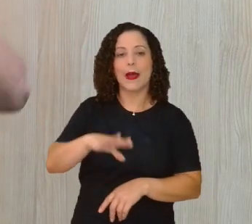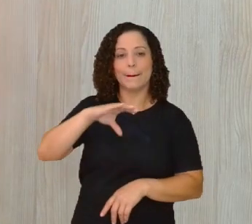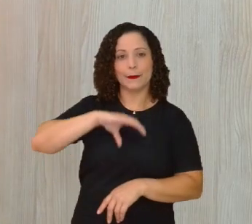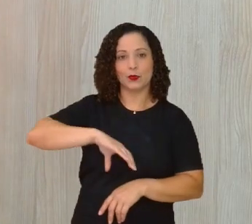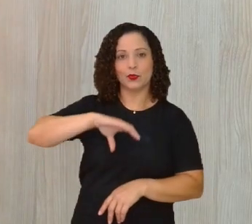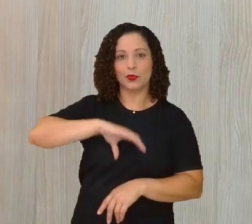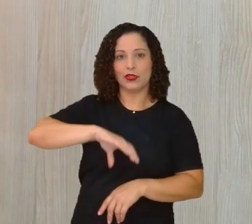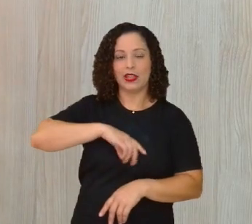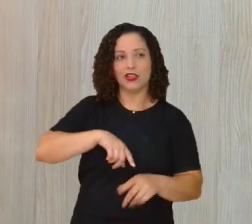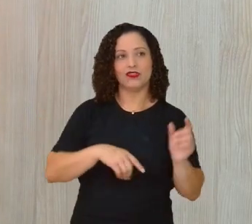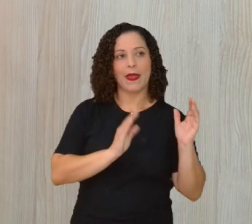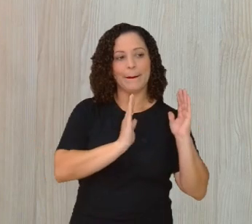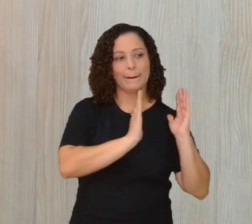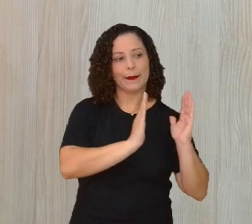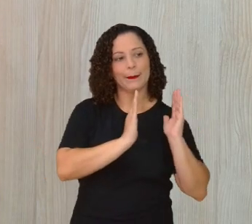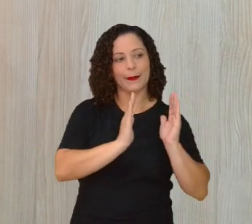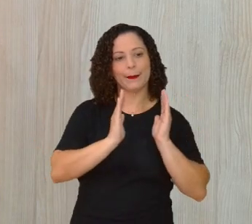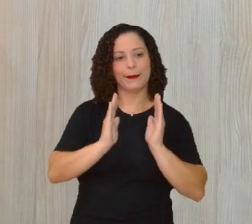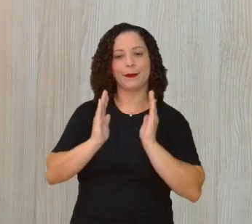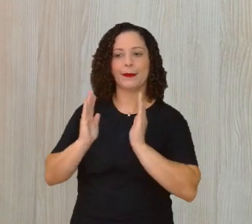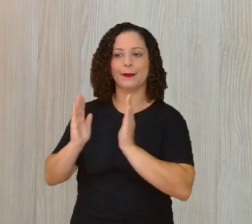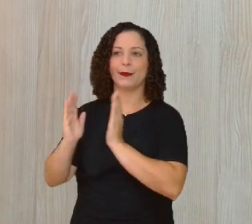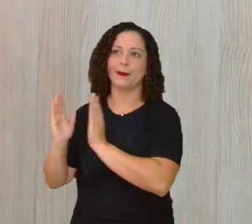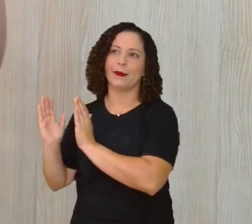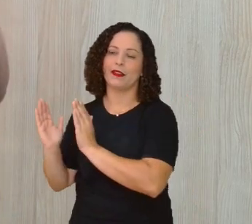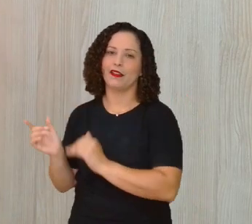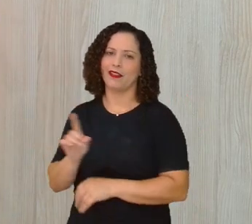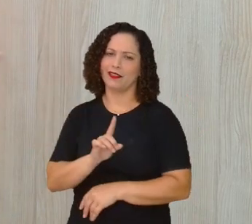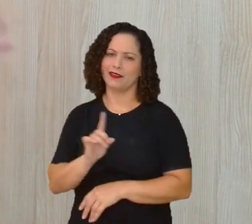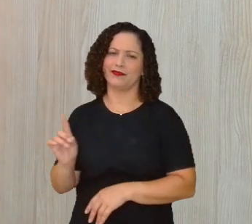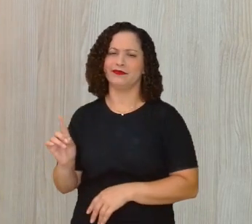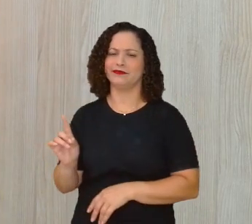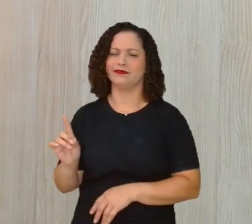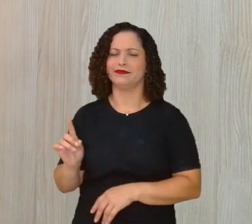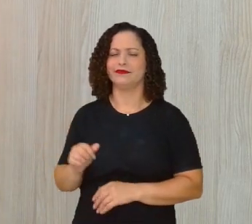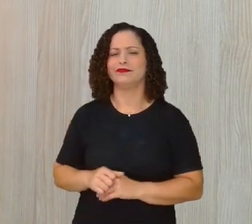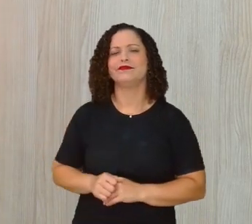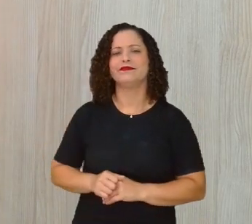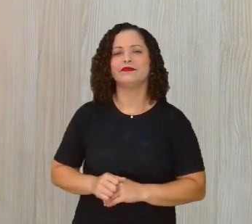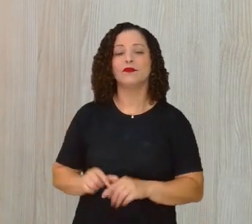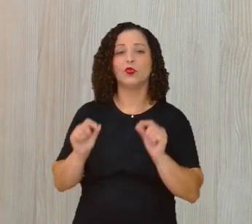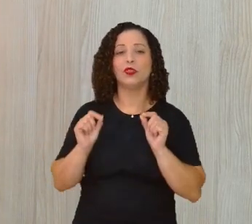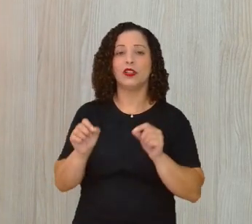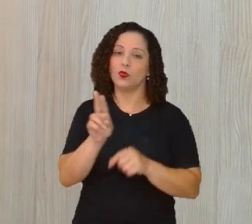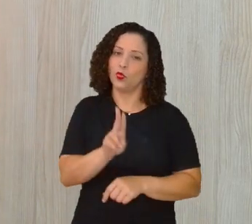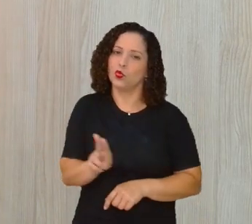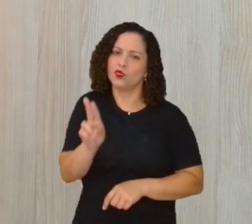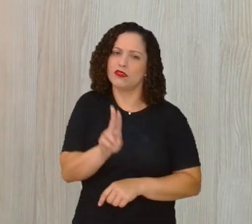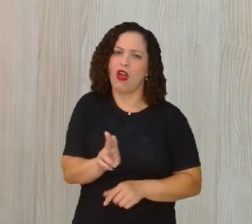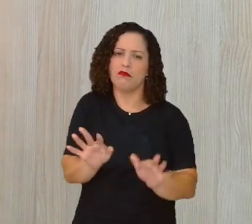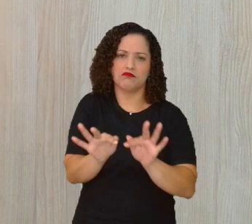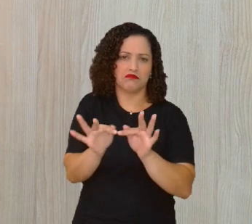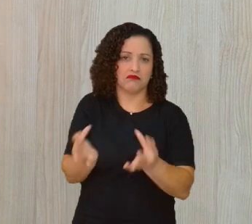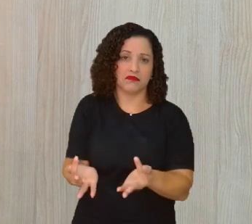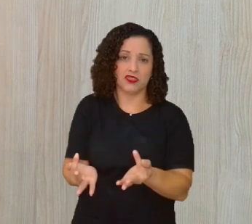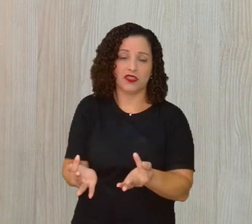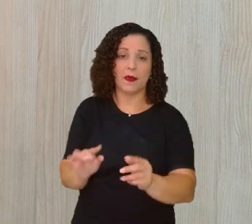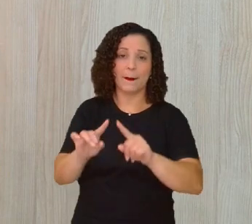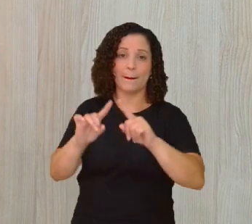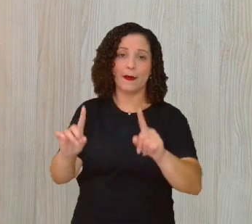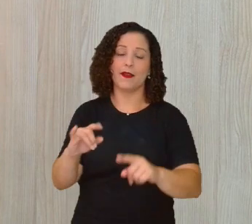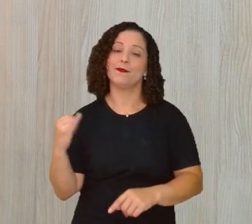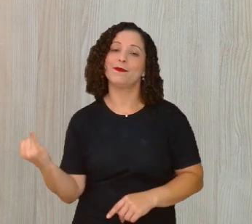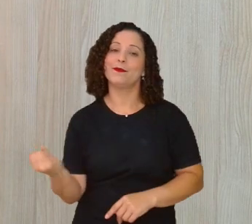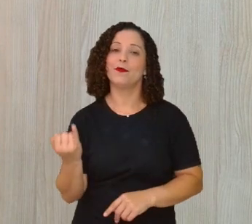né? Classificando, isso aqui é uma adjunto adverbial deslocado. Não, a gente só usa. Mas porque é importante, para que a